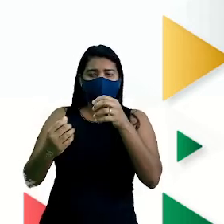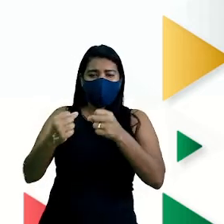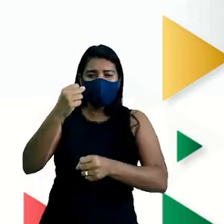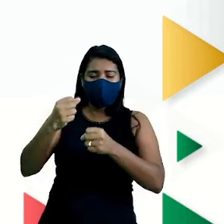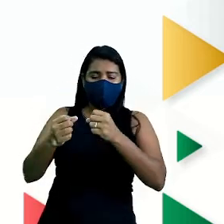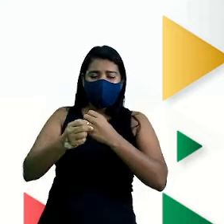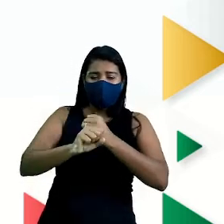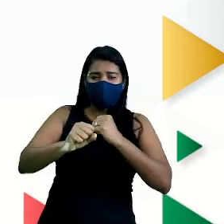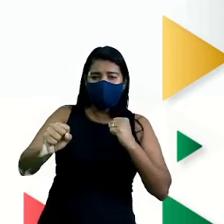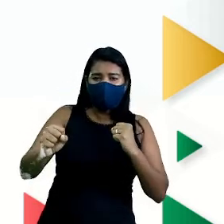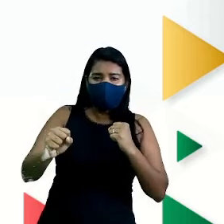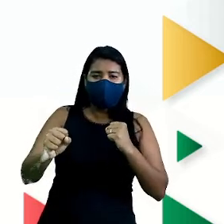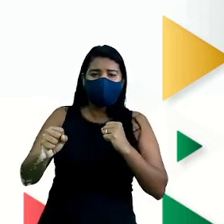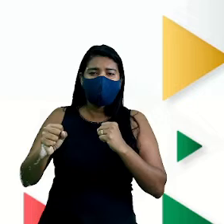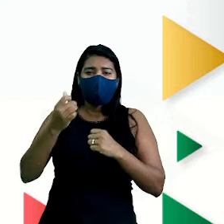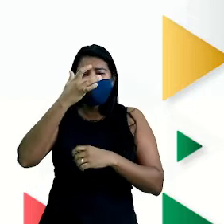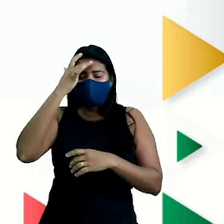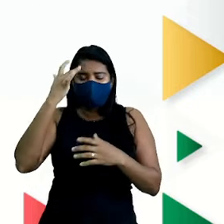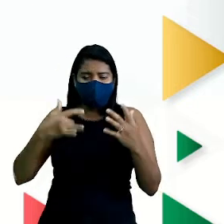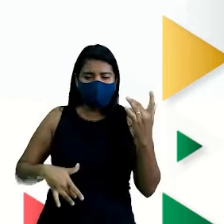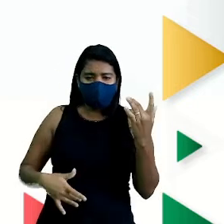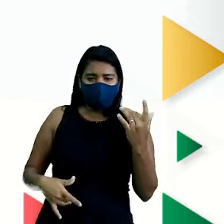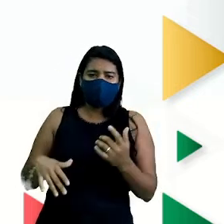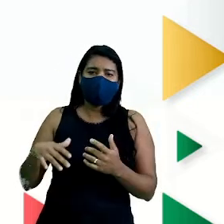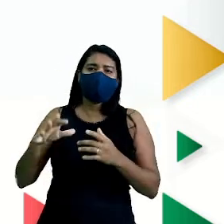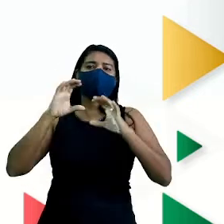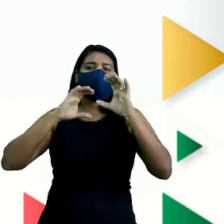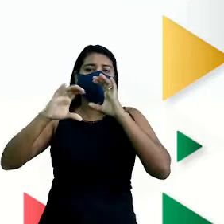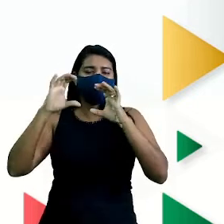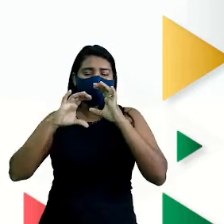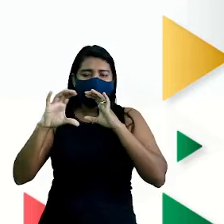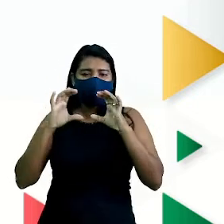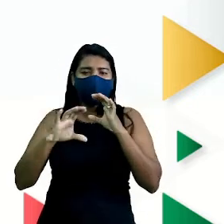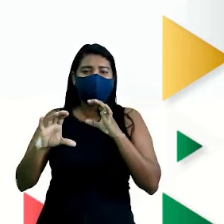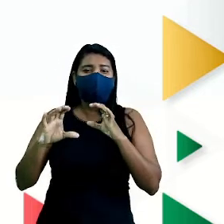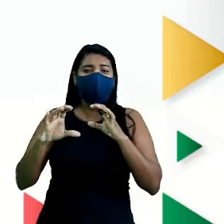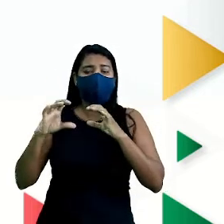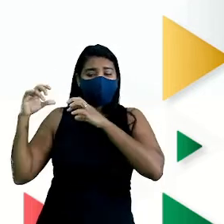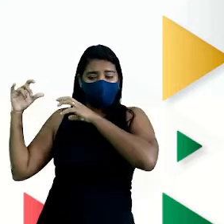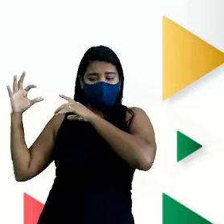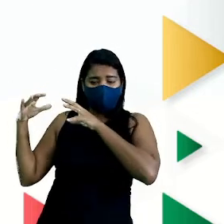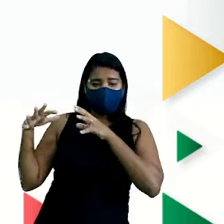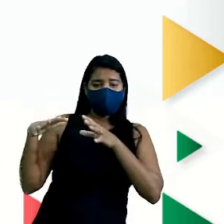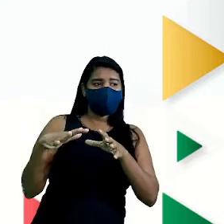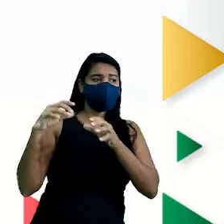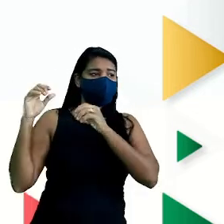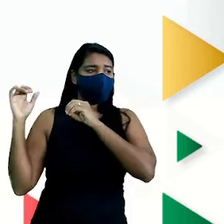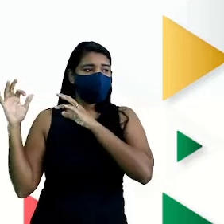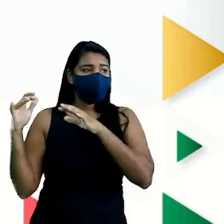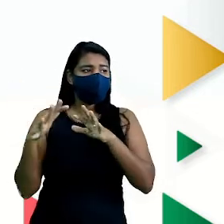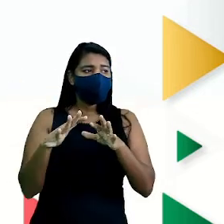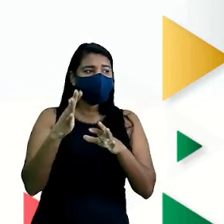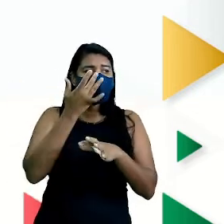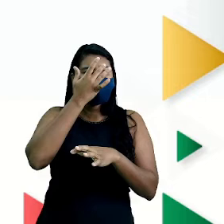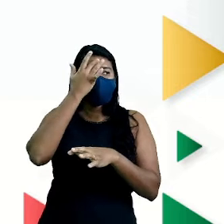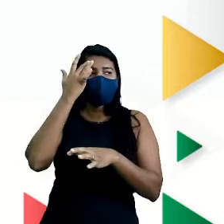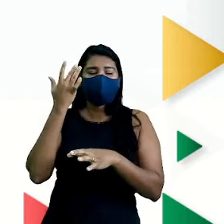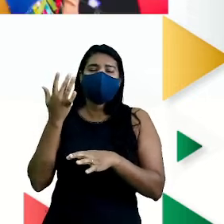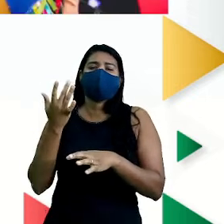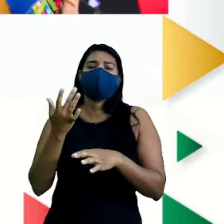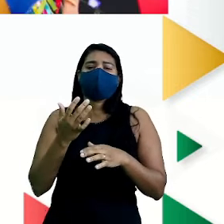pessoas lá do alto, né? Mas os primeiros foram assim, num carro pequeno, e eles lá dançando e tocando um pouquinho de marchinha de frevo, viu, minha